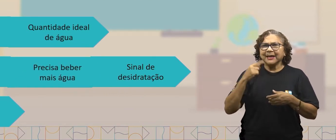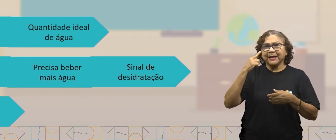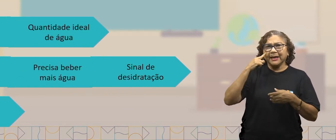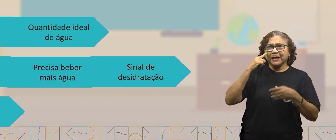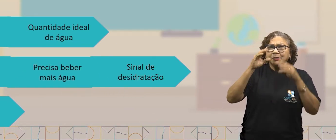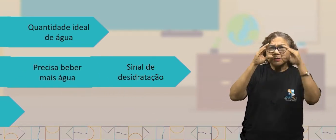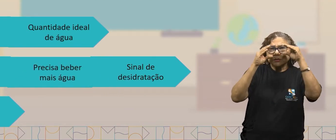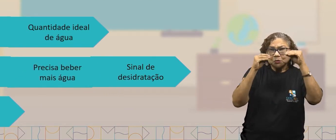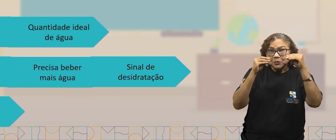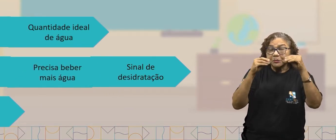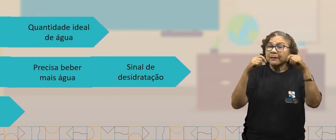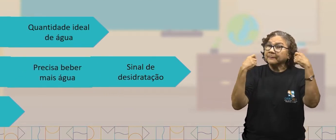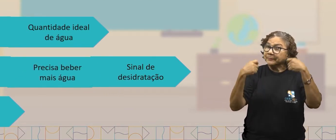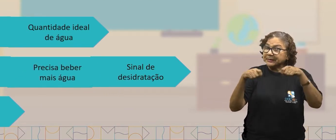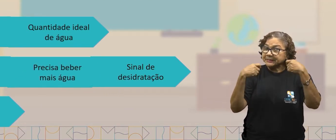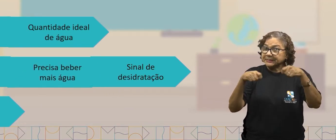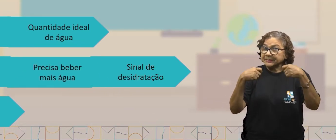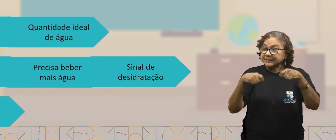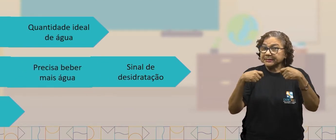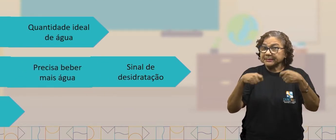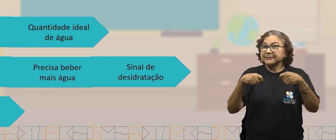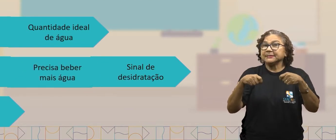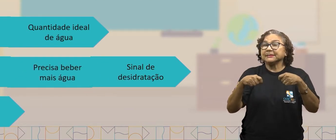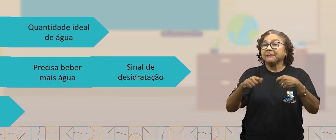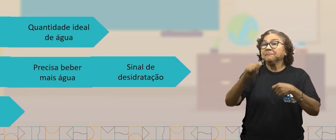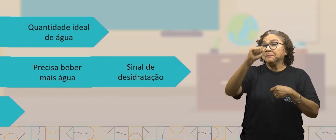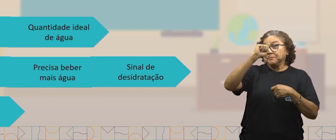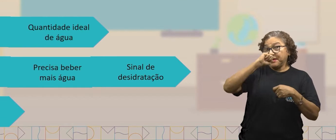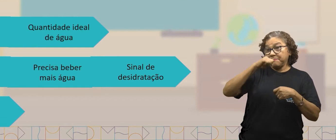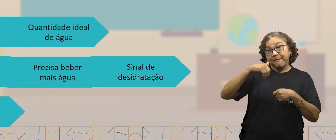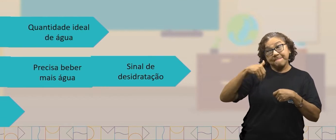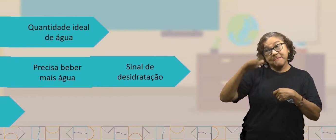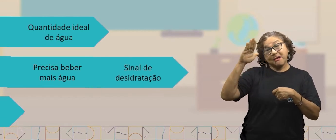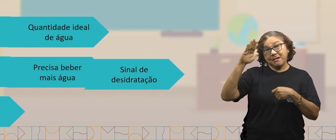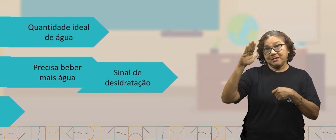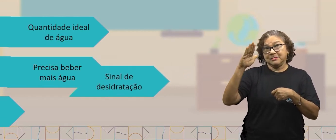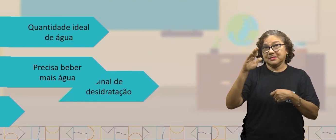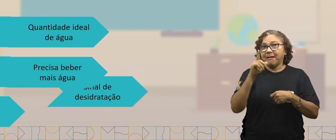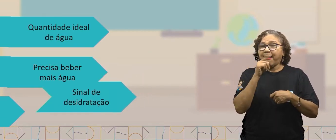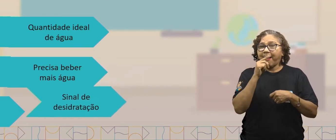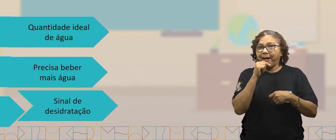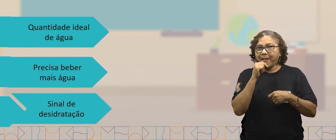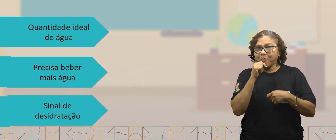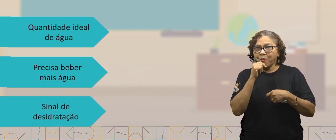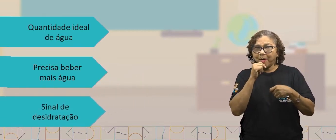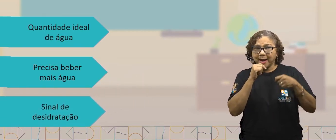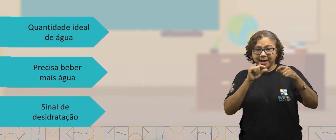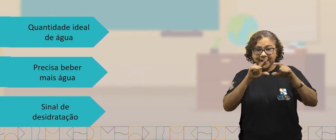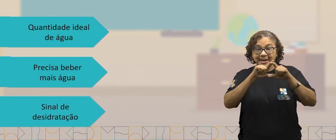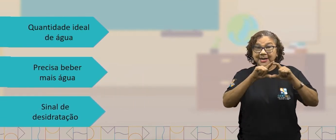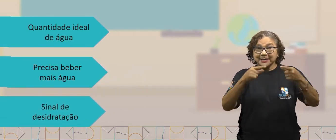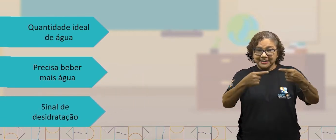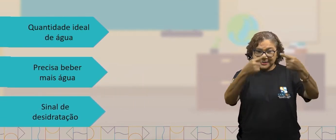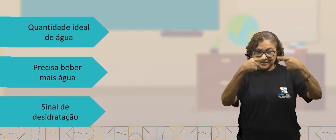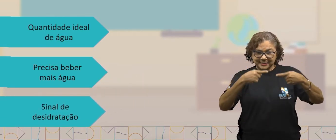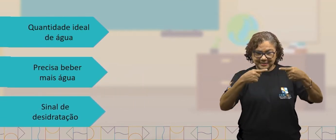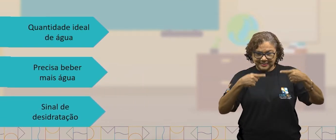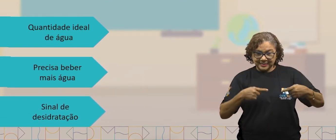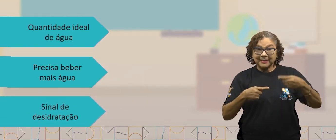precisa beber mais água. E, obviamente, âmbar encaixa com sinal de